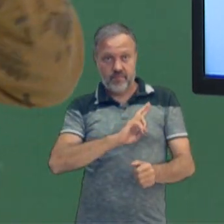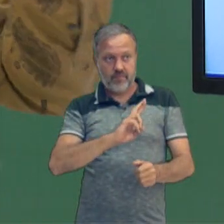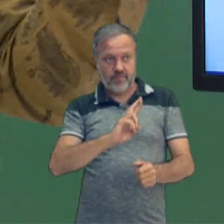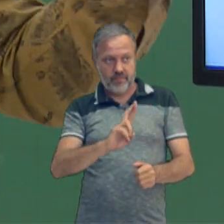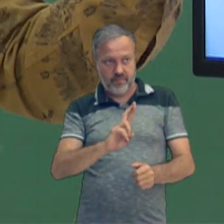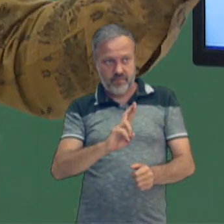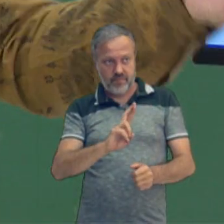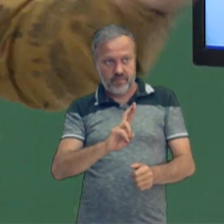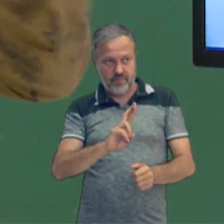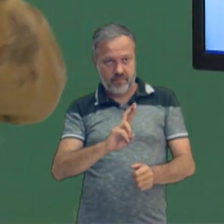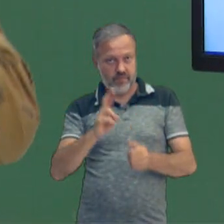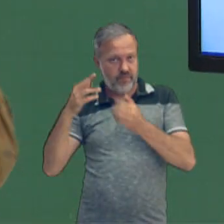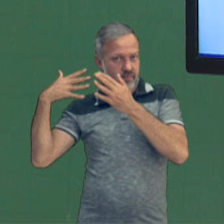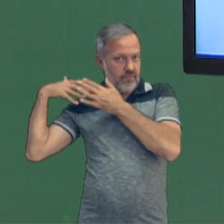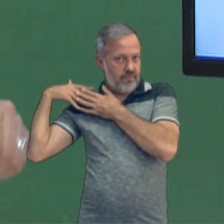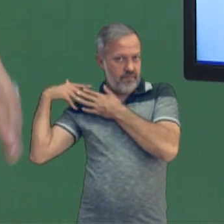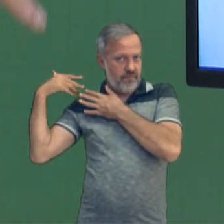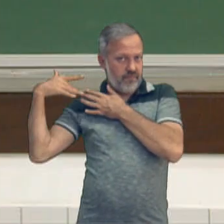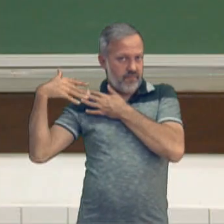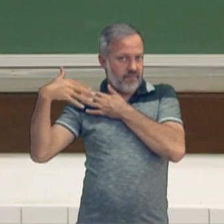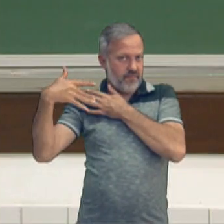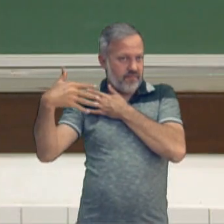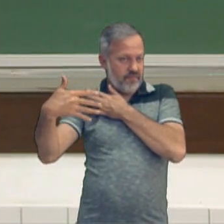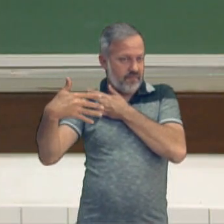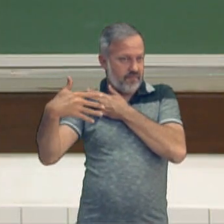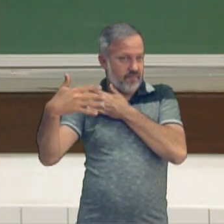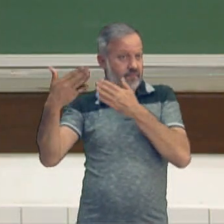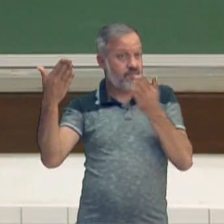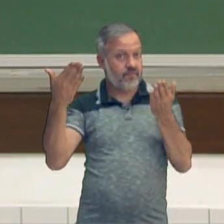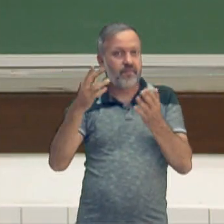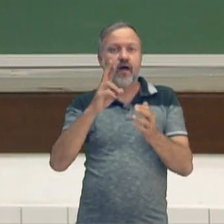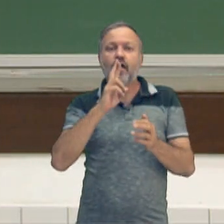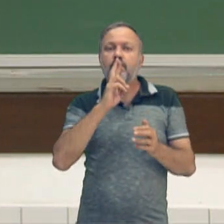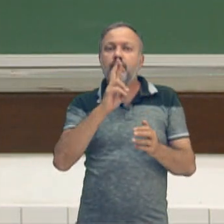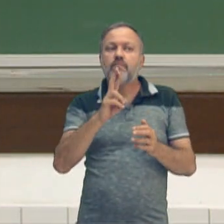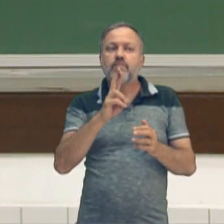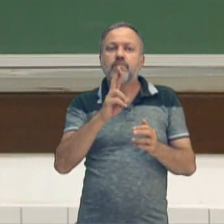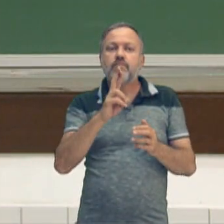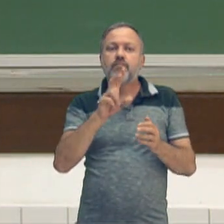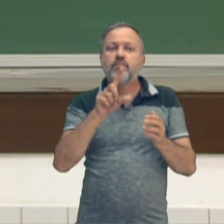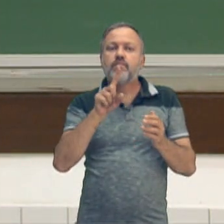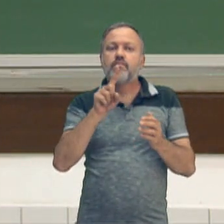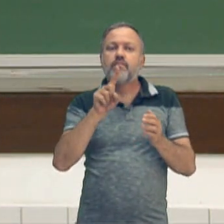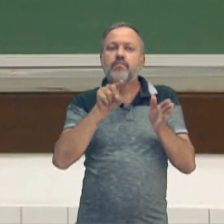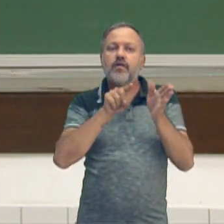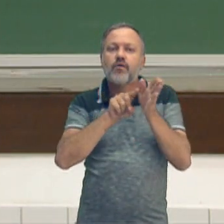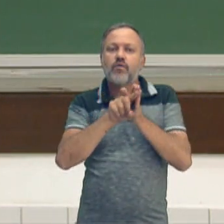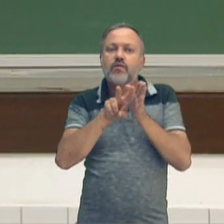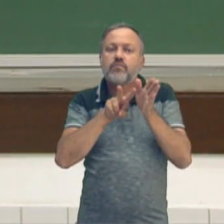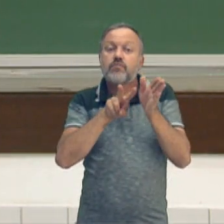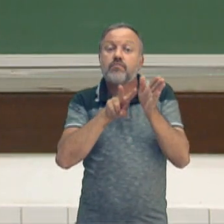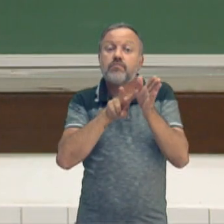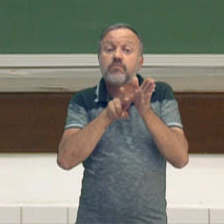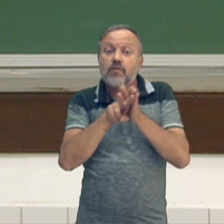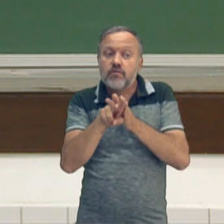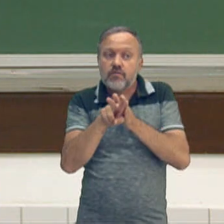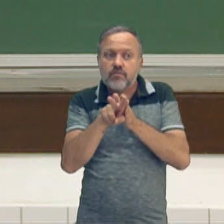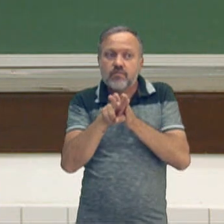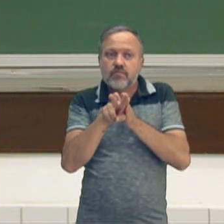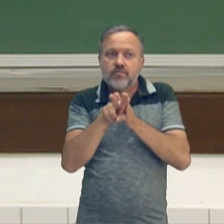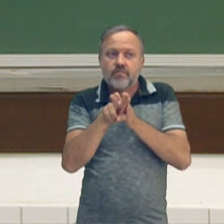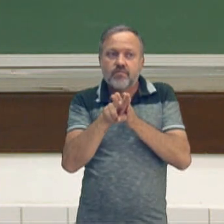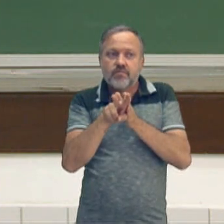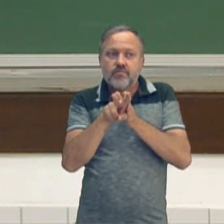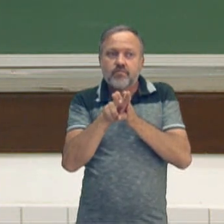conteúdo temporalidade. E estamos no momento de resposta do quiz número 2. Então, o calendário por meio do